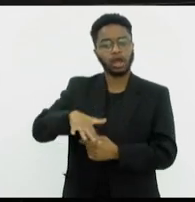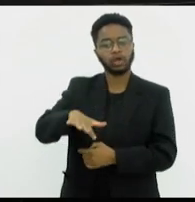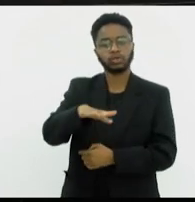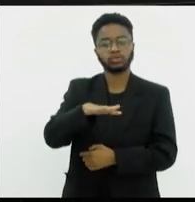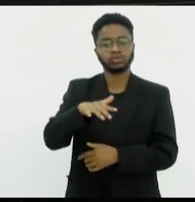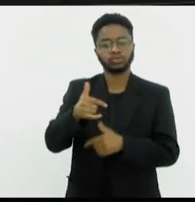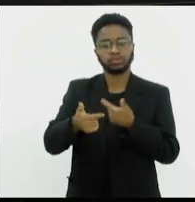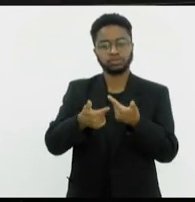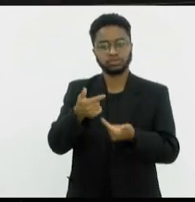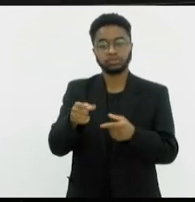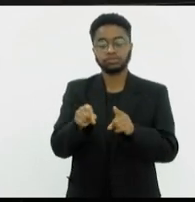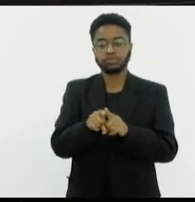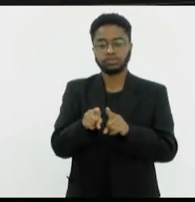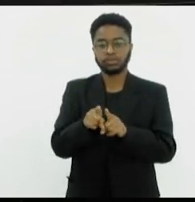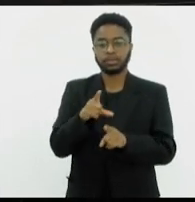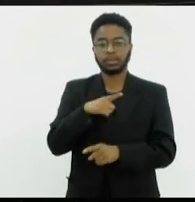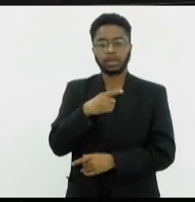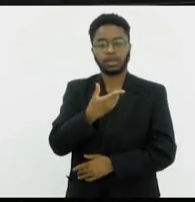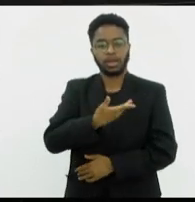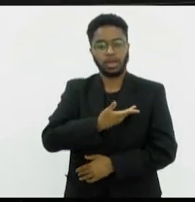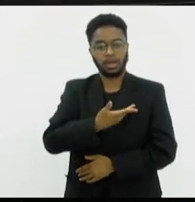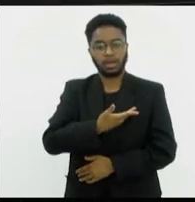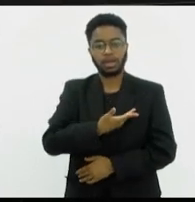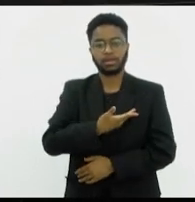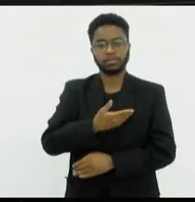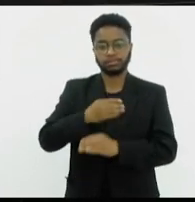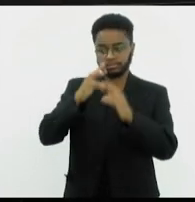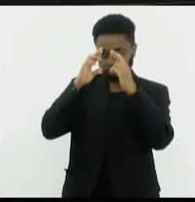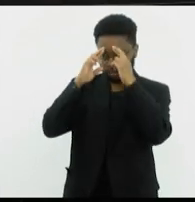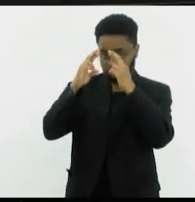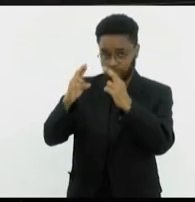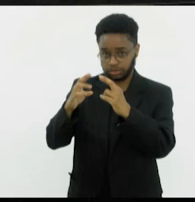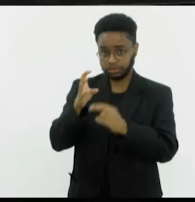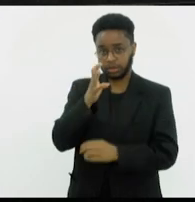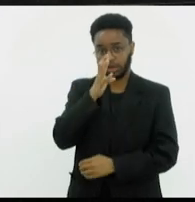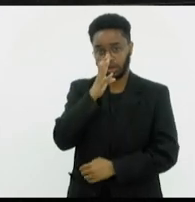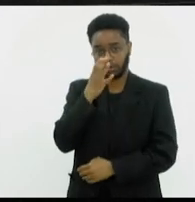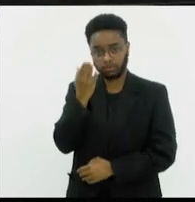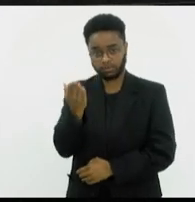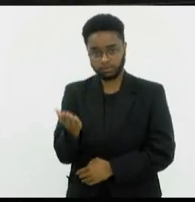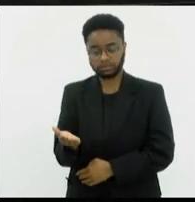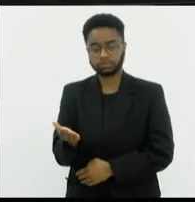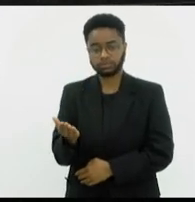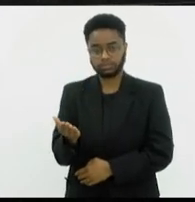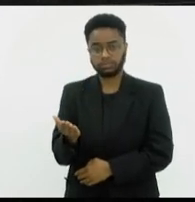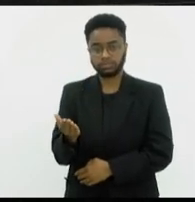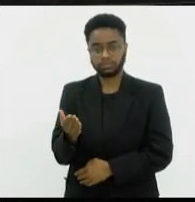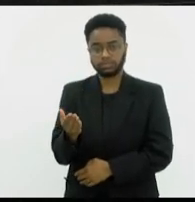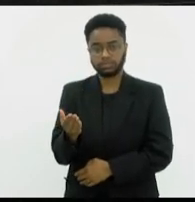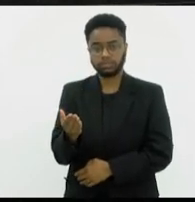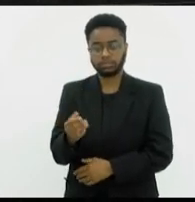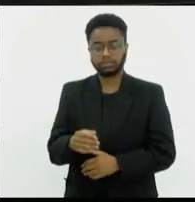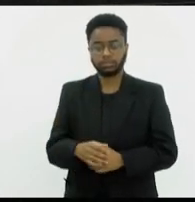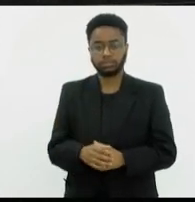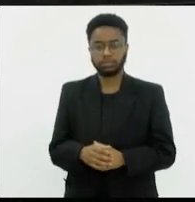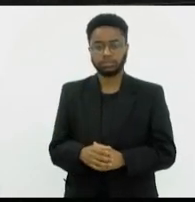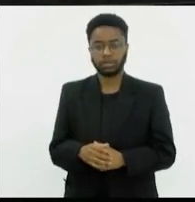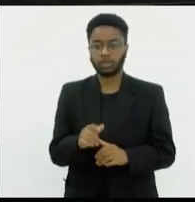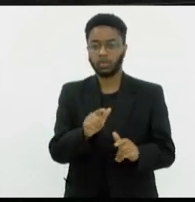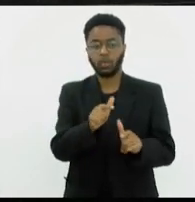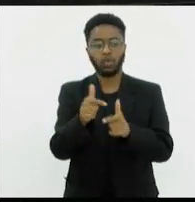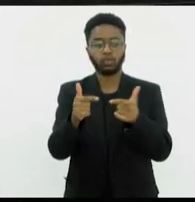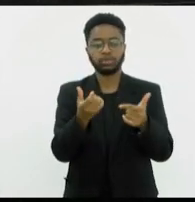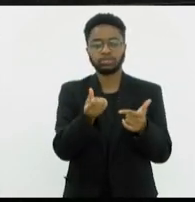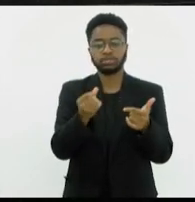pela cadeia de amizade, de respeito e admiração que ele deixou entre os outros